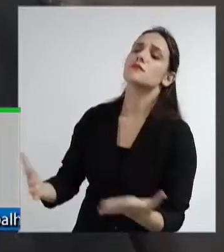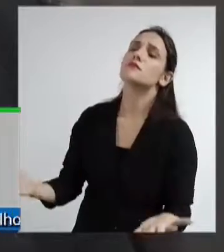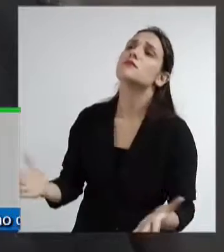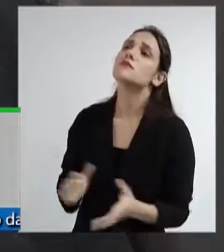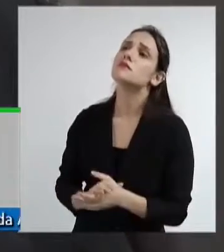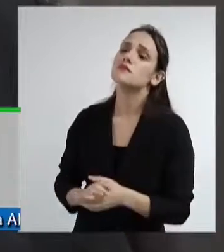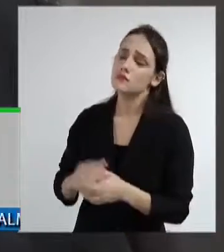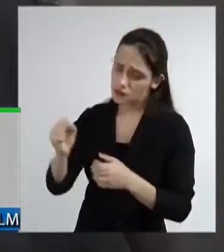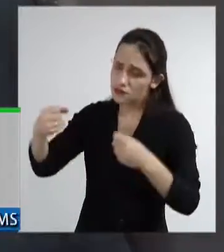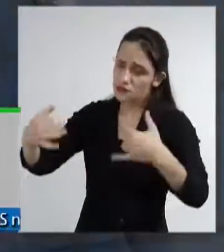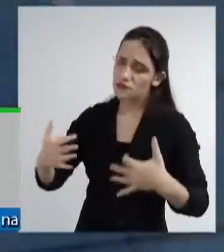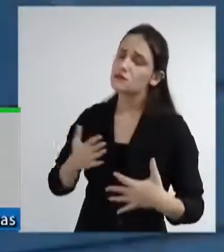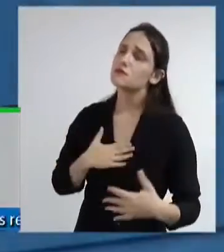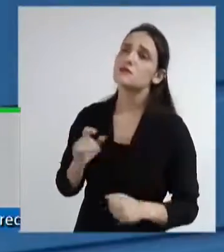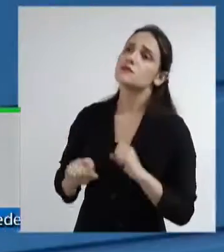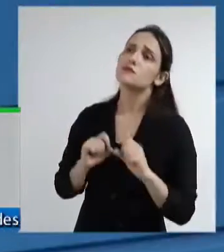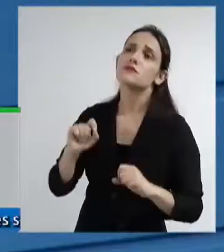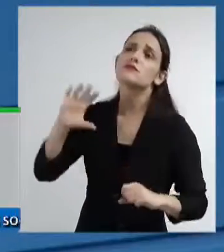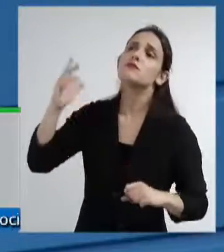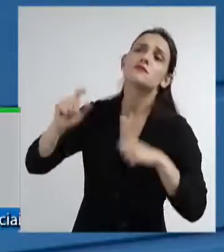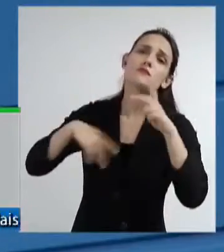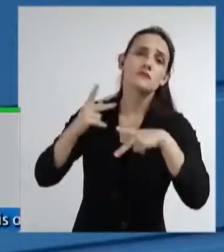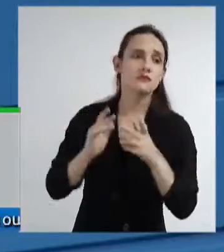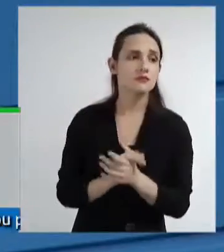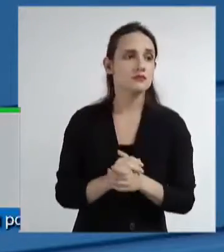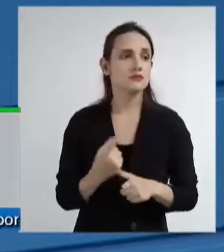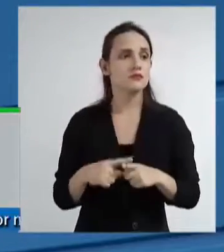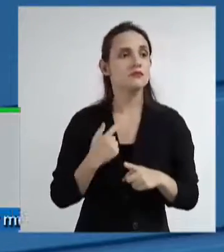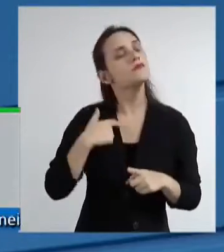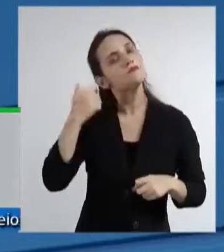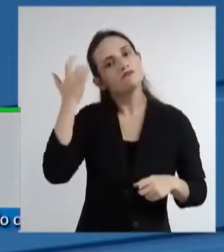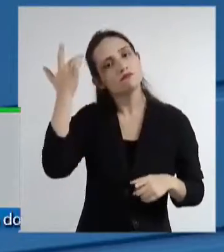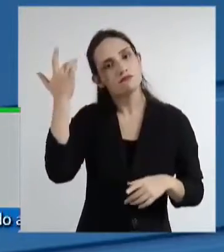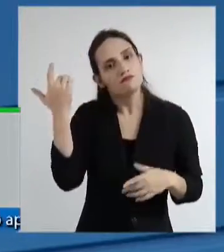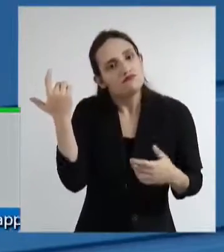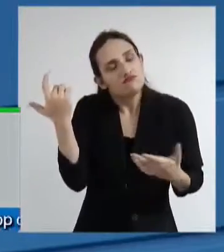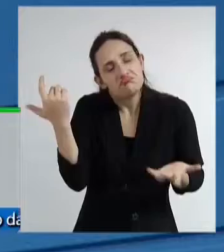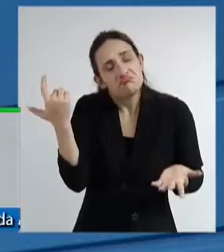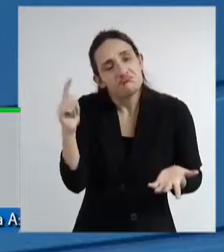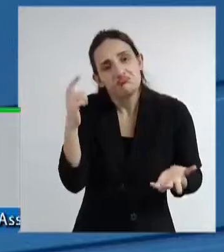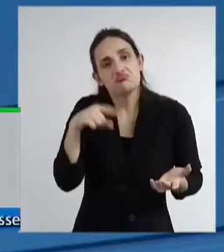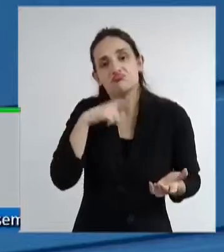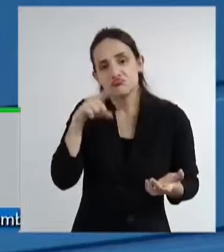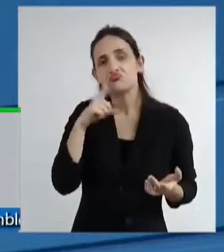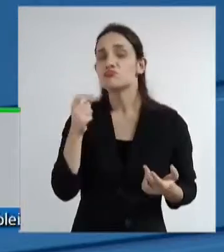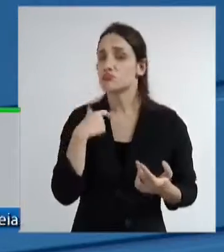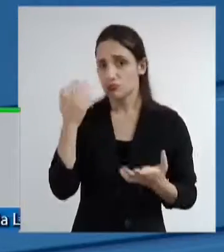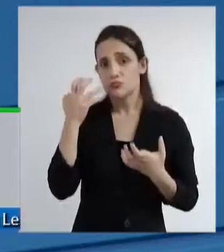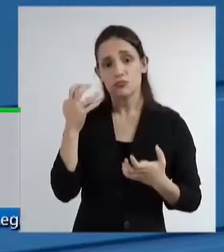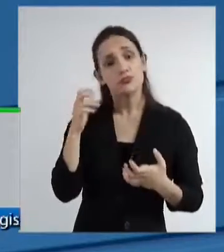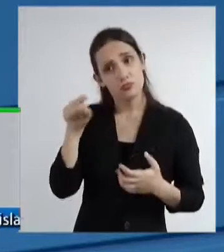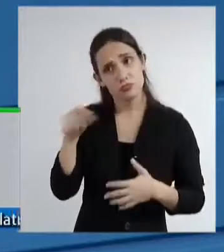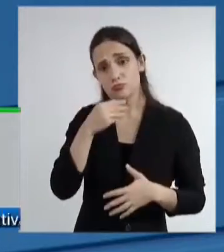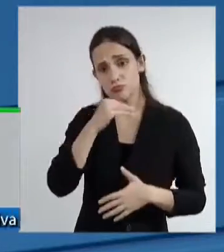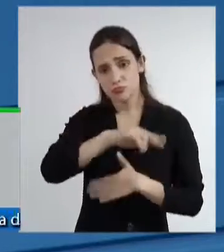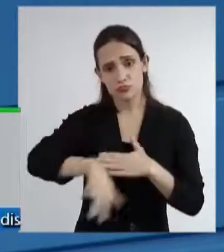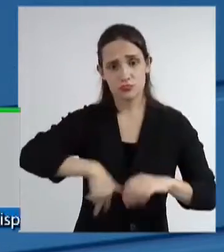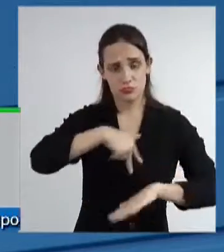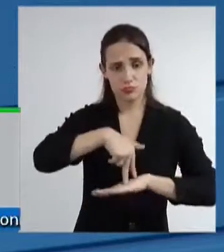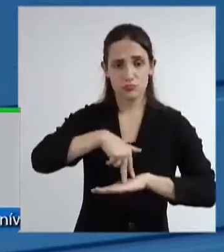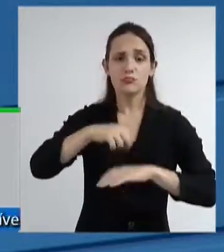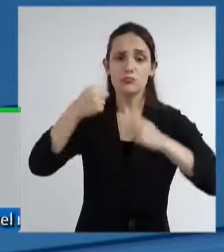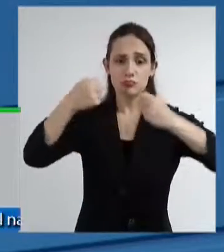pedido de explicações a respeito da sua manifestação, que eu não tenho dúvida nenhuma que vai fazê-lo, ir a público, pedir desculpas